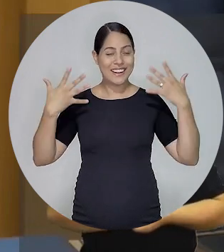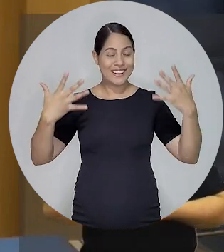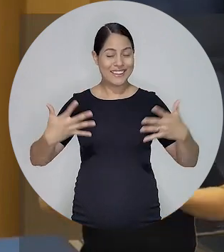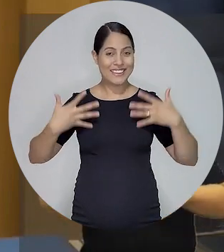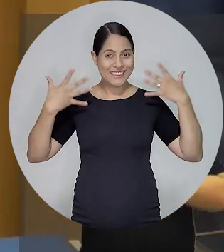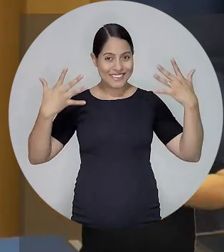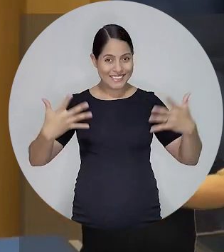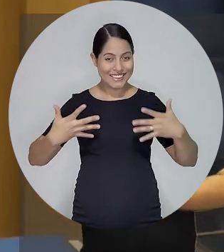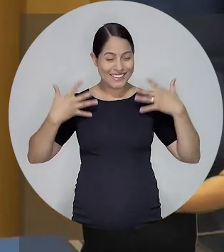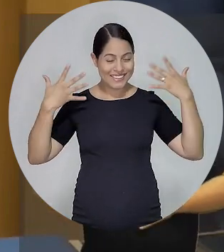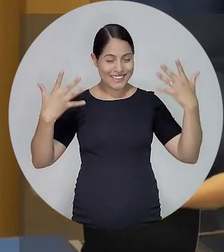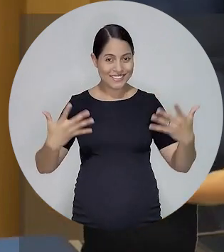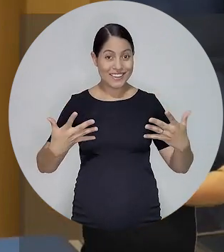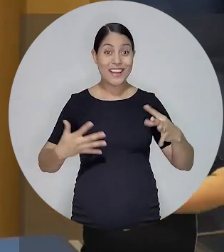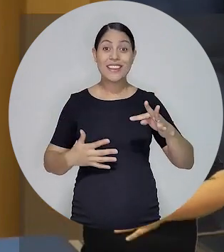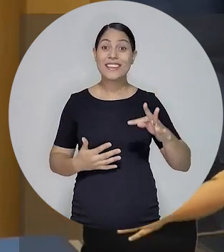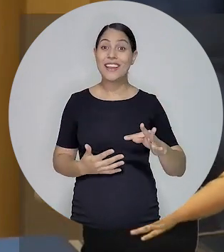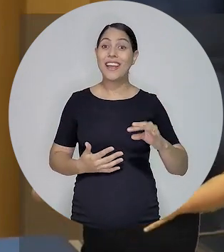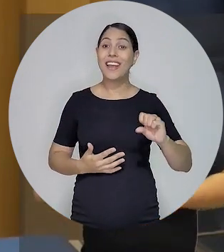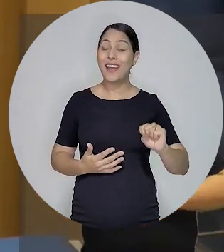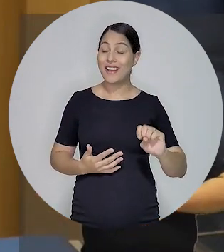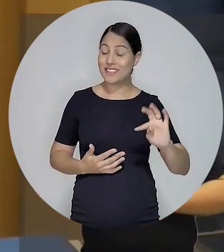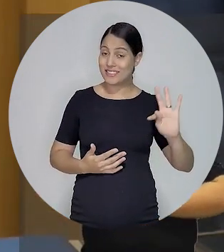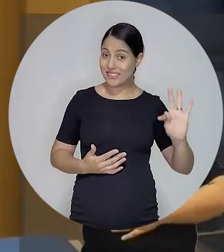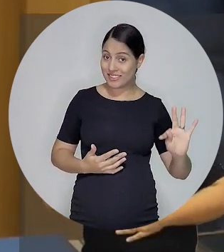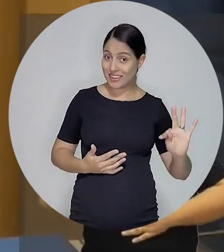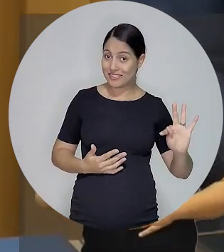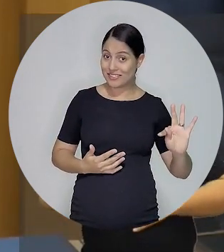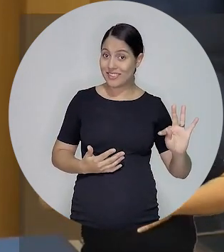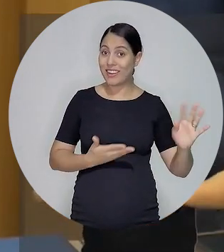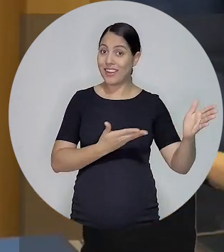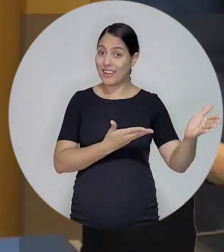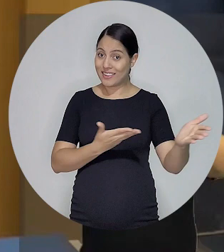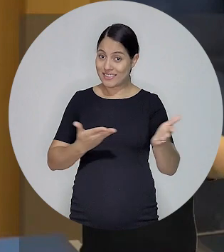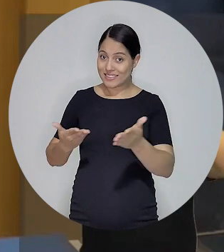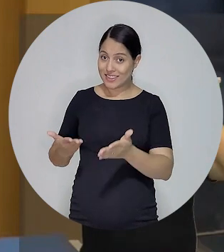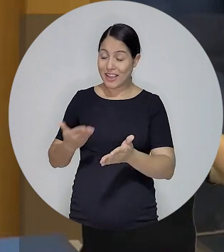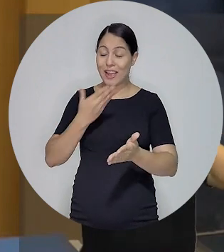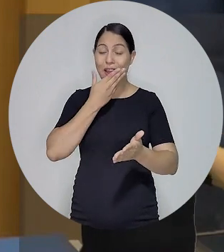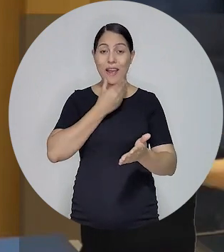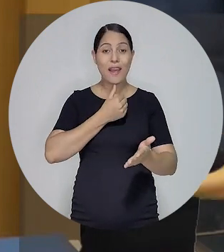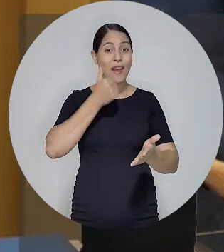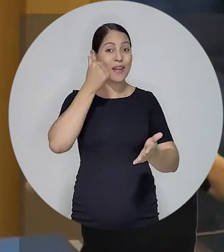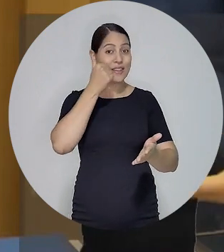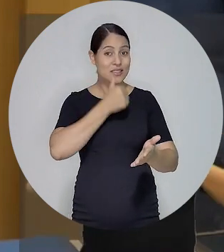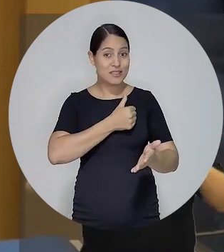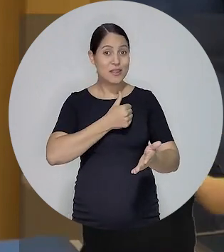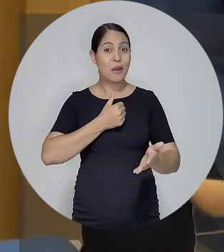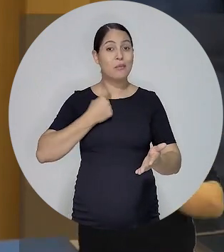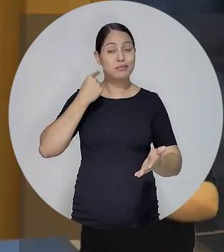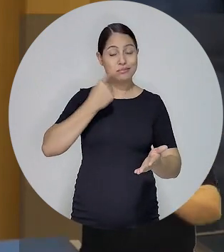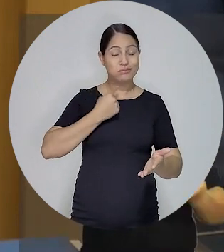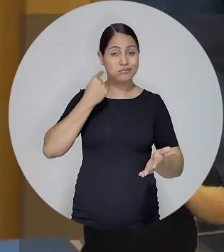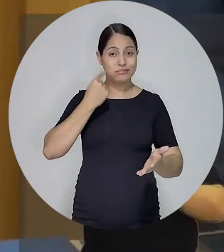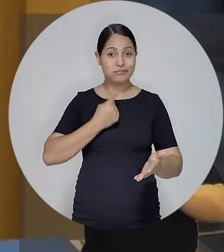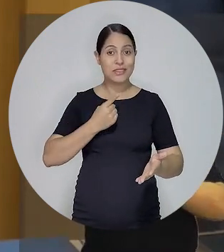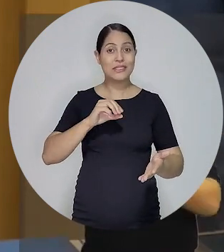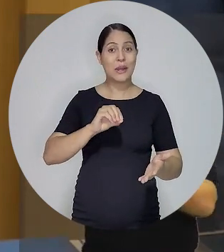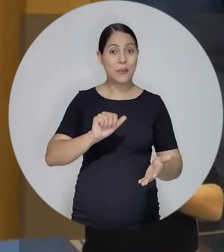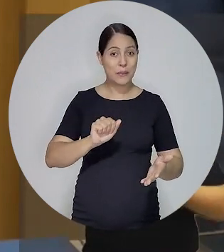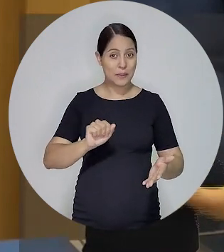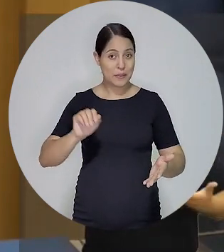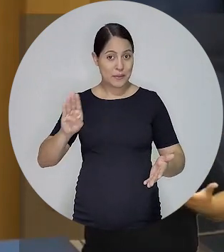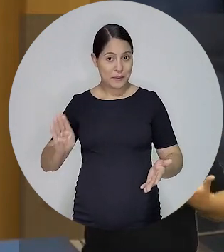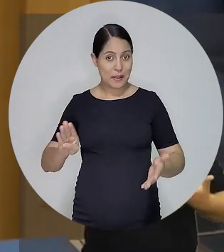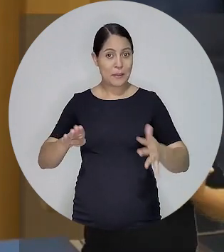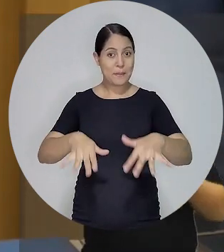imensa alegria que o TST, o Tribunal da Justiça Social, recebe as senhoras e os